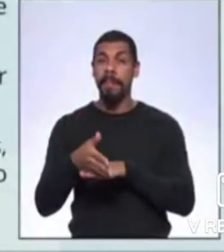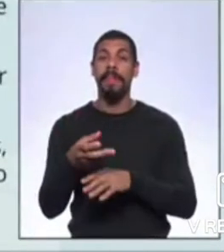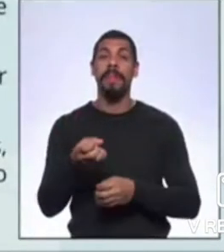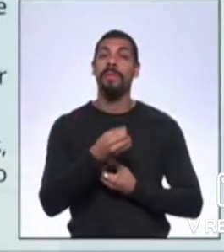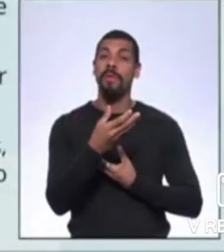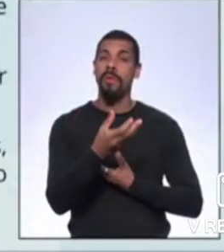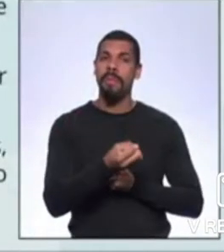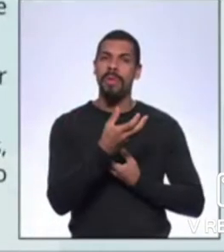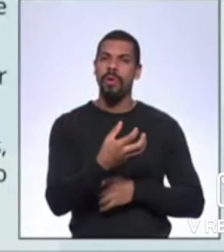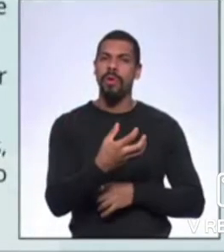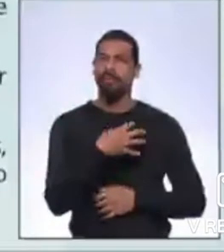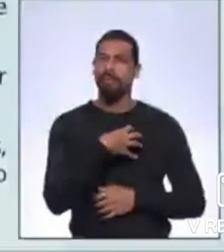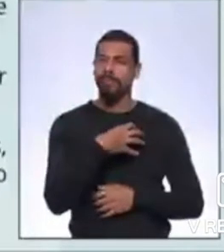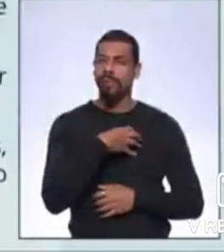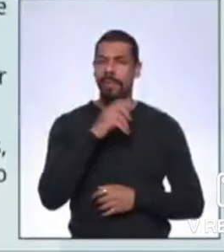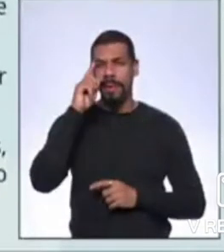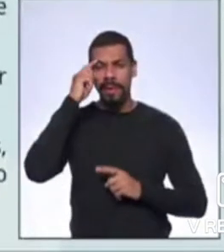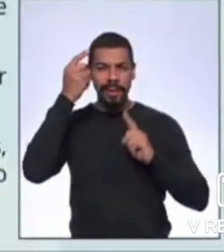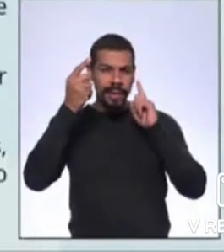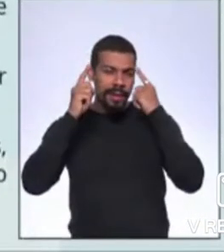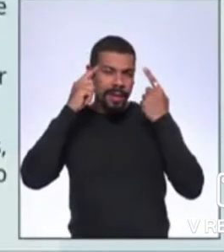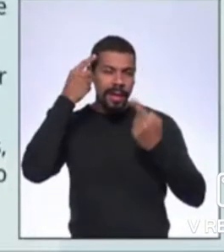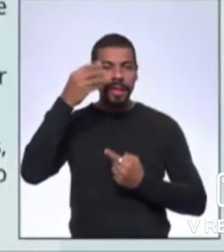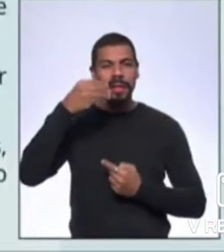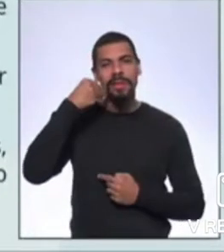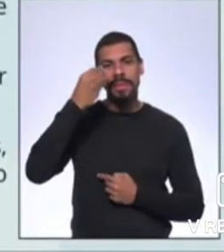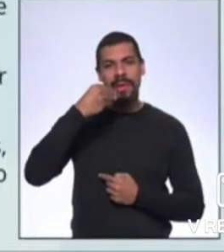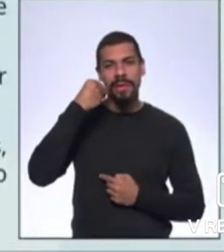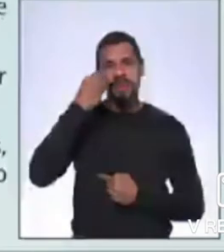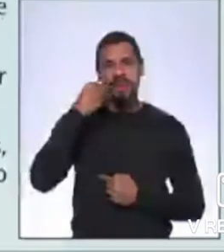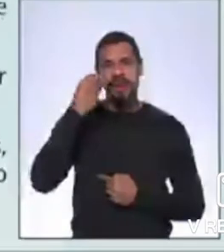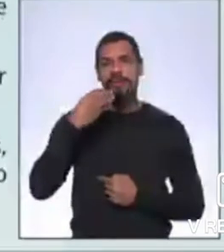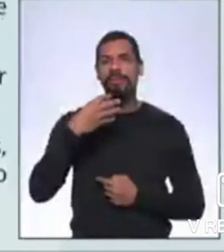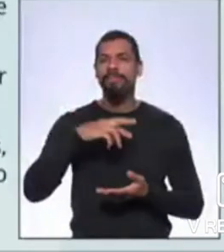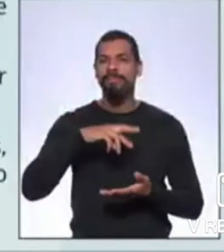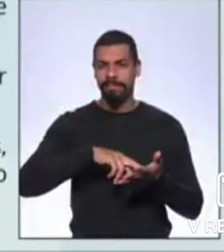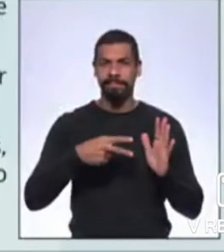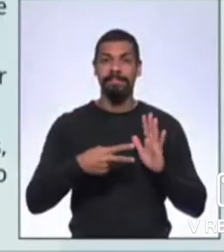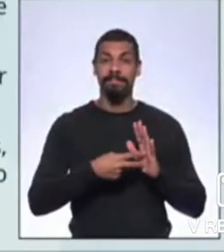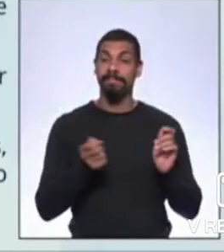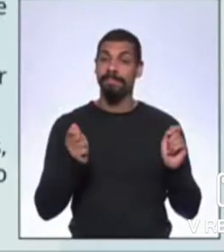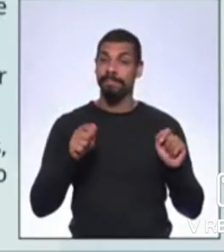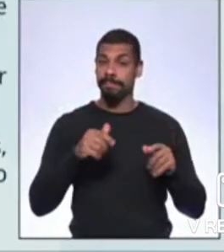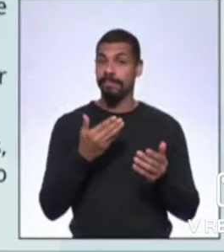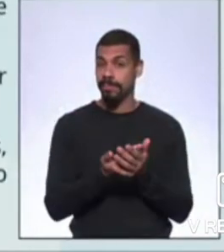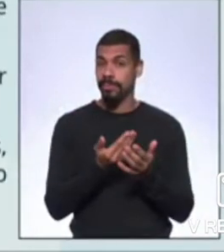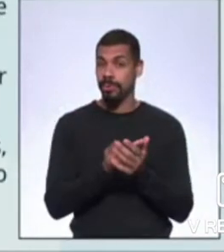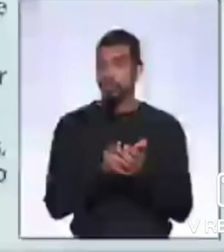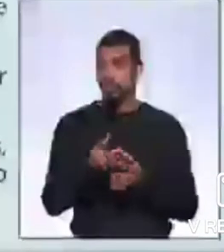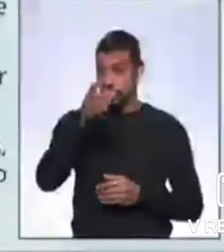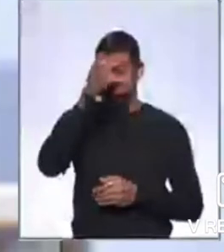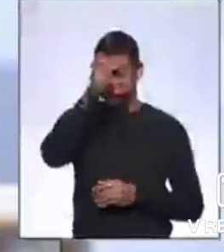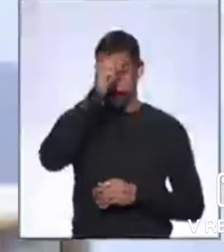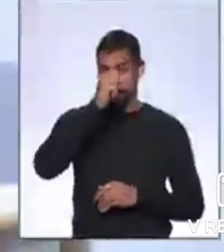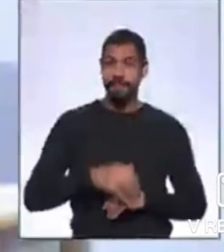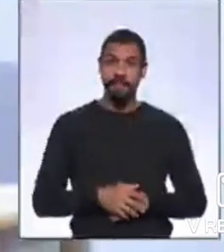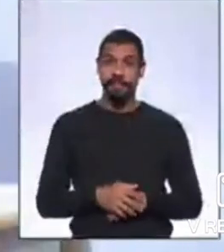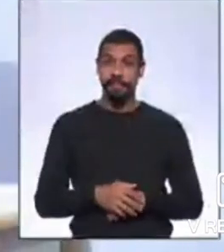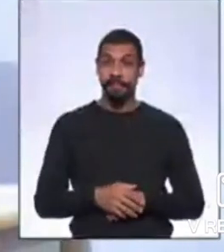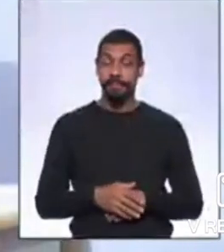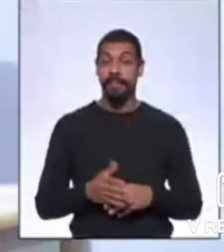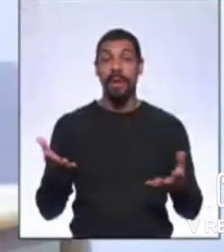informações, sentimentos, ideias, experiências e produzir sentidos, o que leva ao entendimento mútuo.